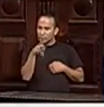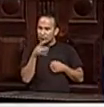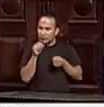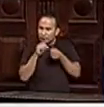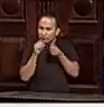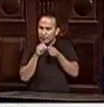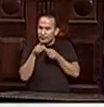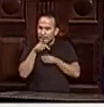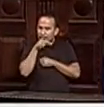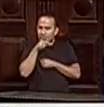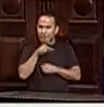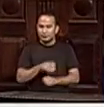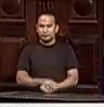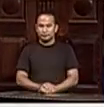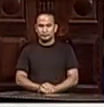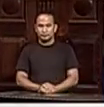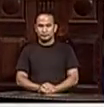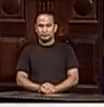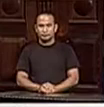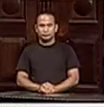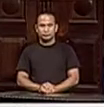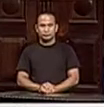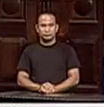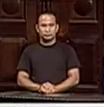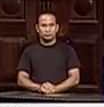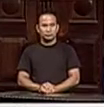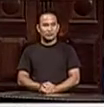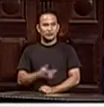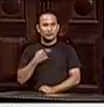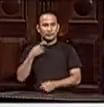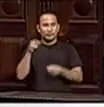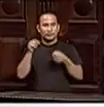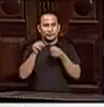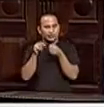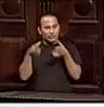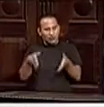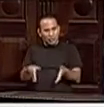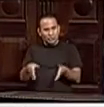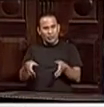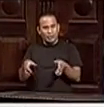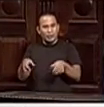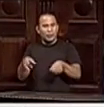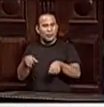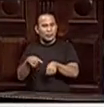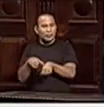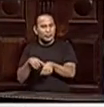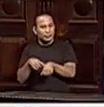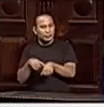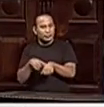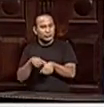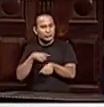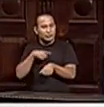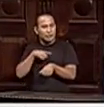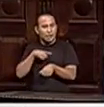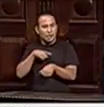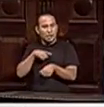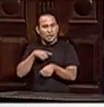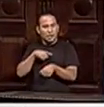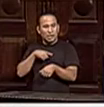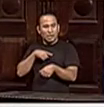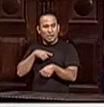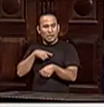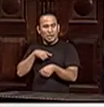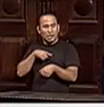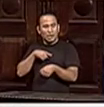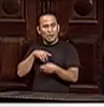Eles presos ou não, como foi a decisão dessa casa, que em algum momento será respeitado,